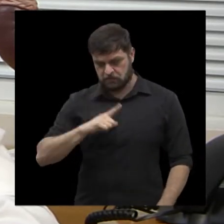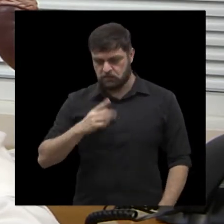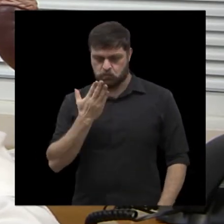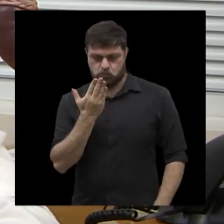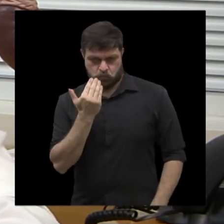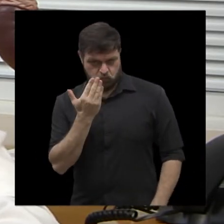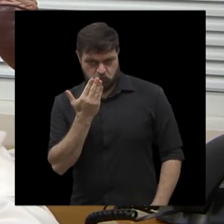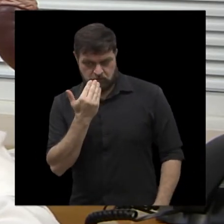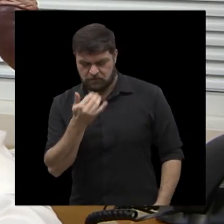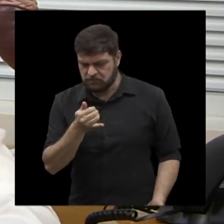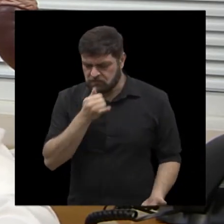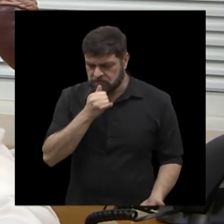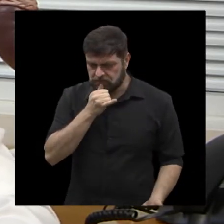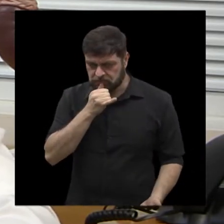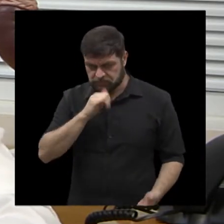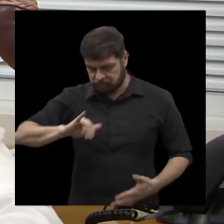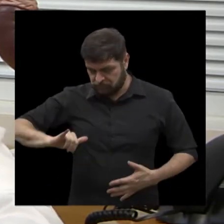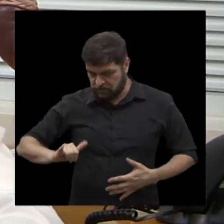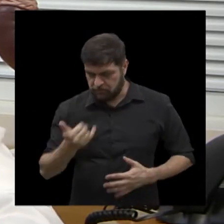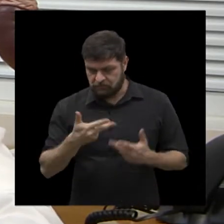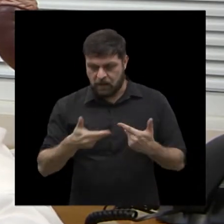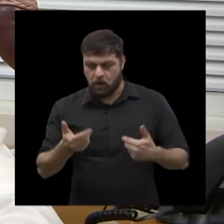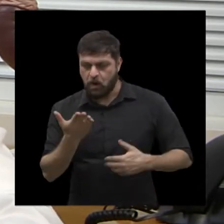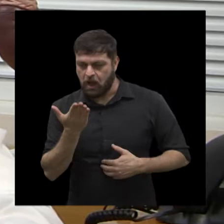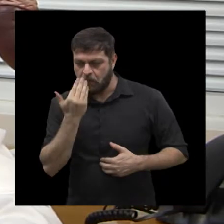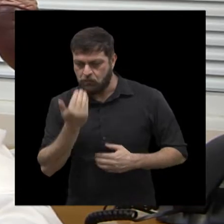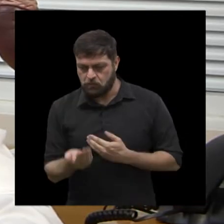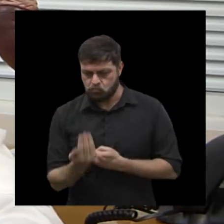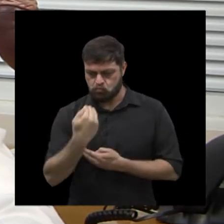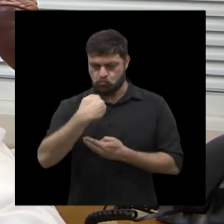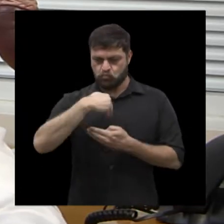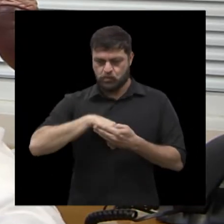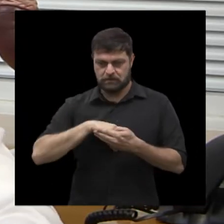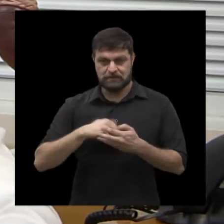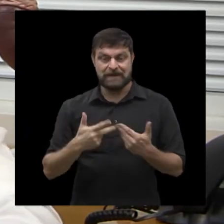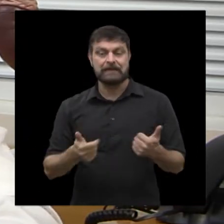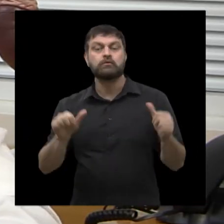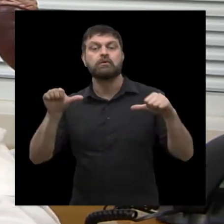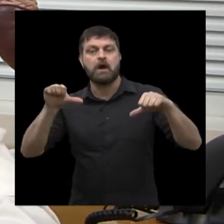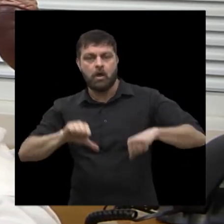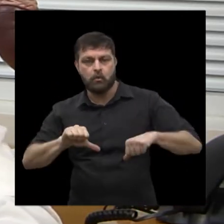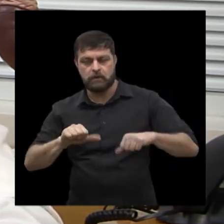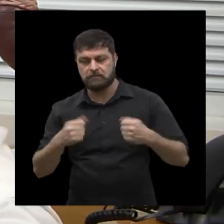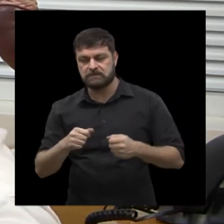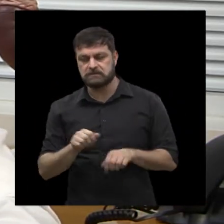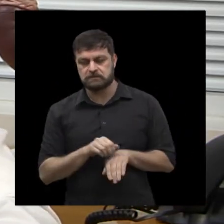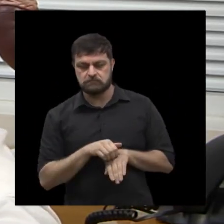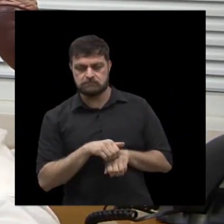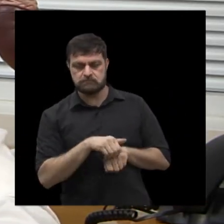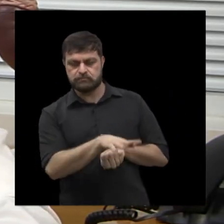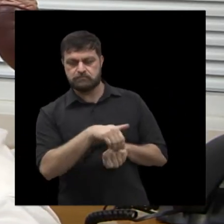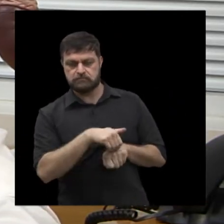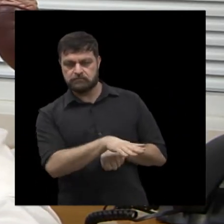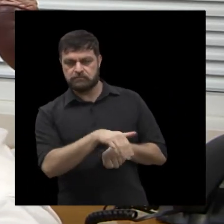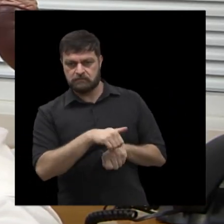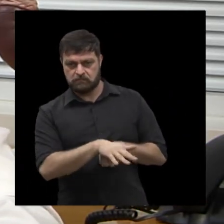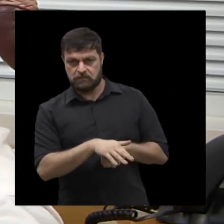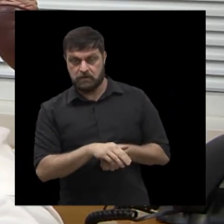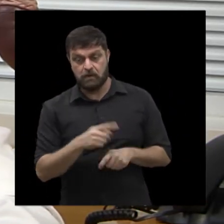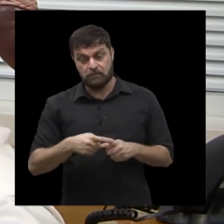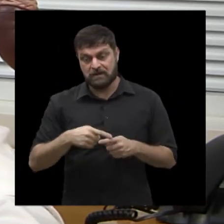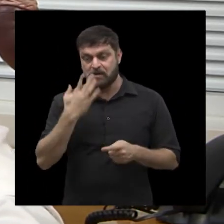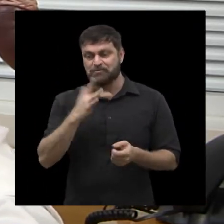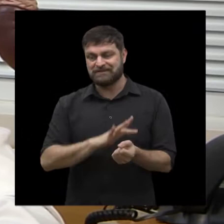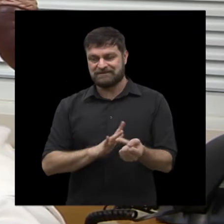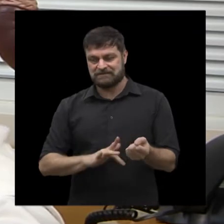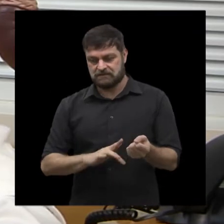alimento, você, vamos dizer, usa as coisas boas do alimento. As coisas ruins, ela deposita na circulação.